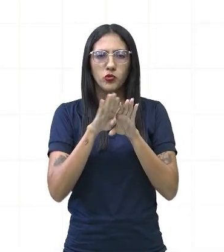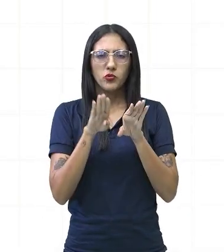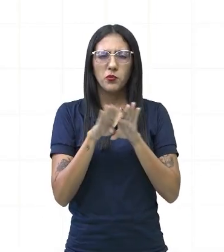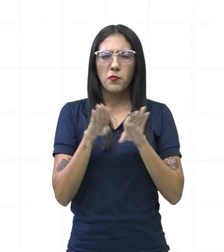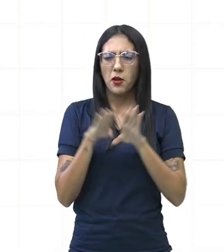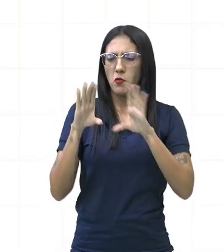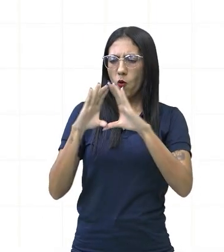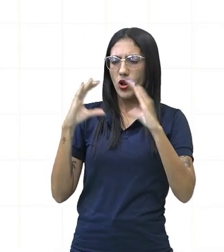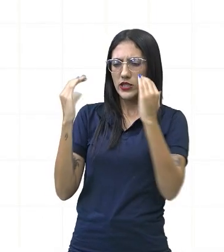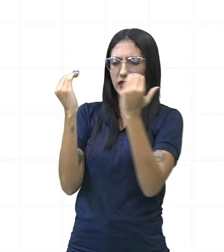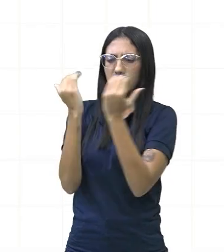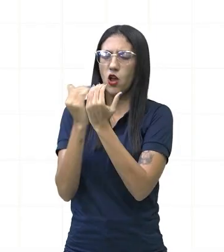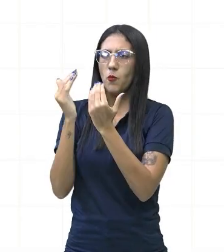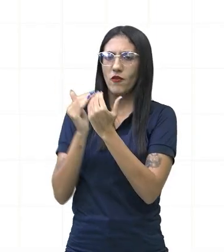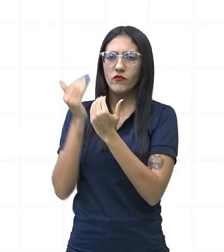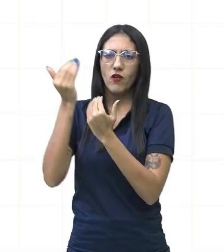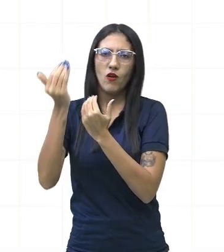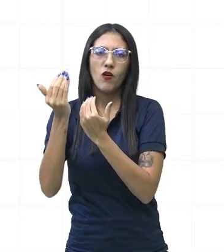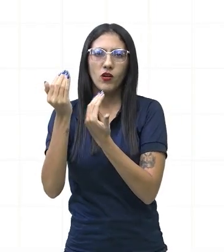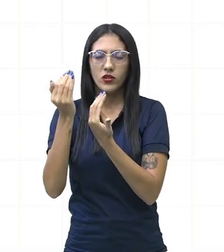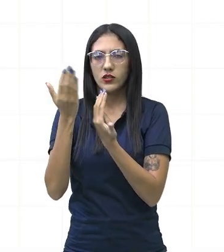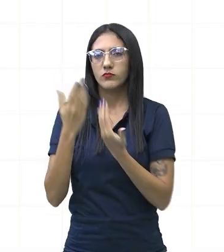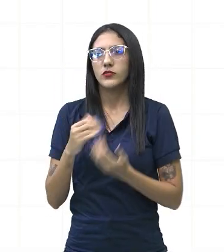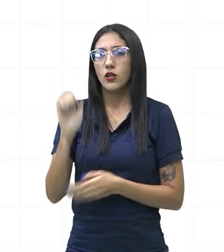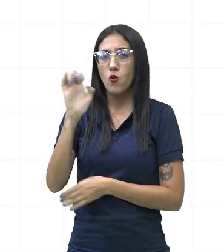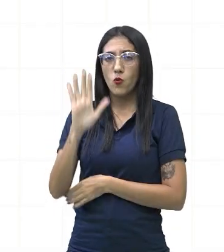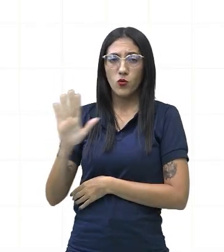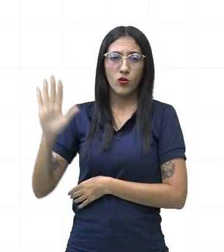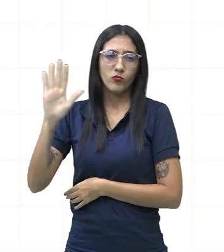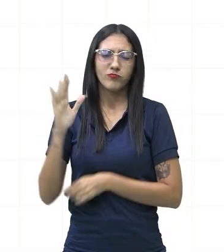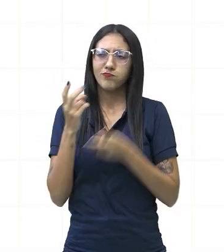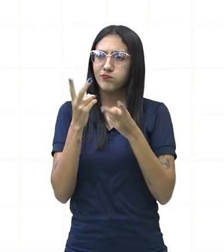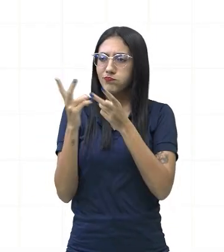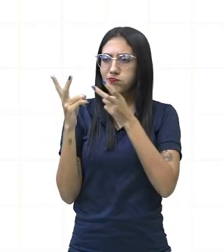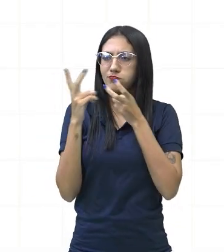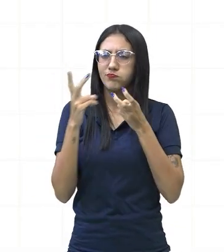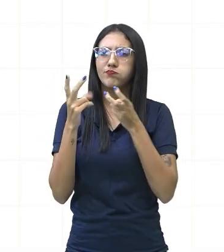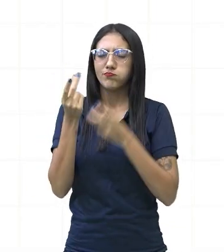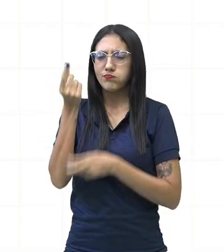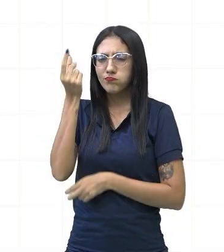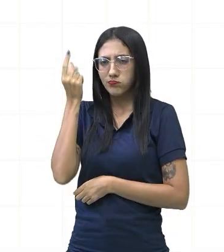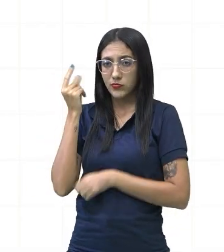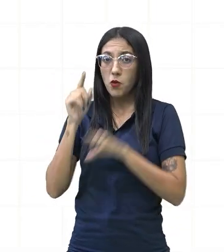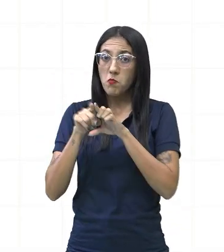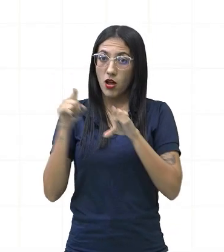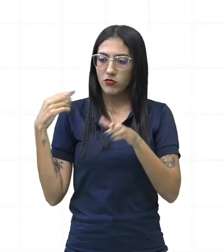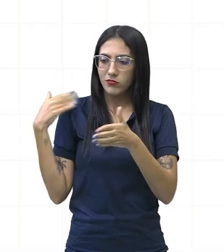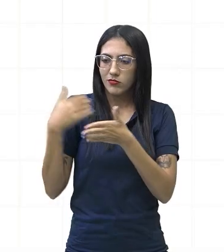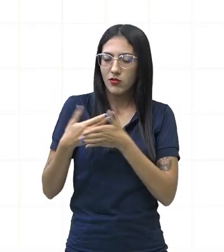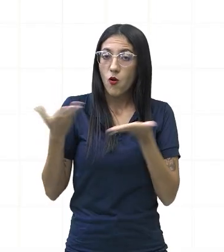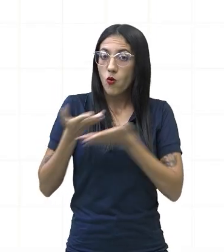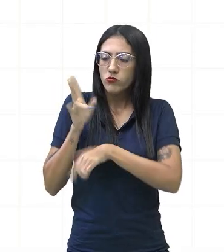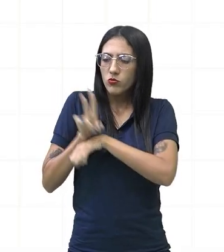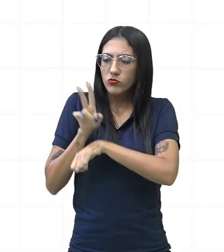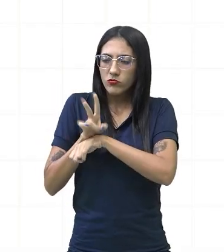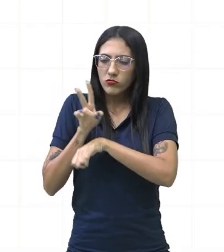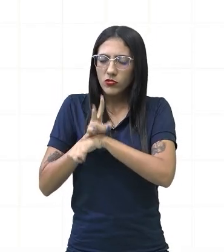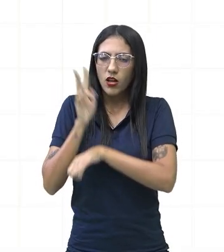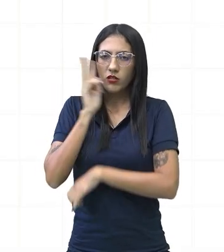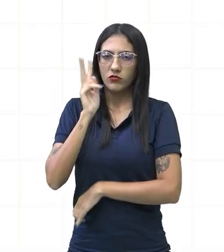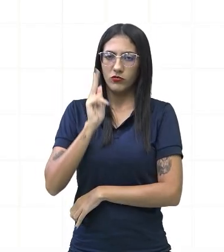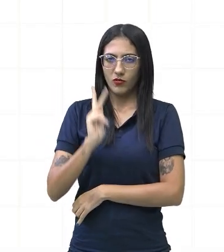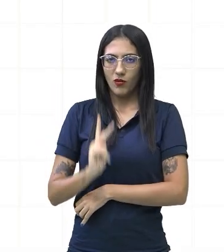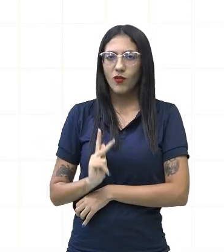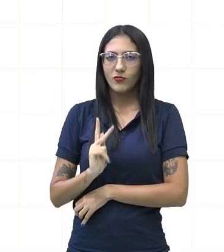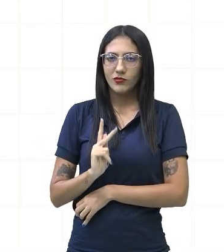então, da Europa. São, então, daquele período, né, mas que ainda se fazem presente nos dias atuais. Então, nós temos aí